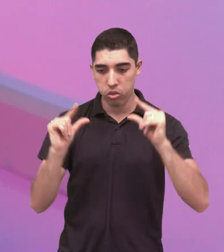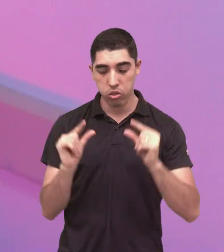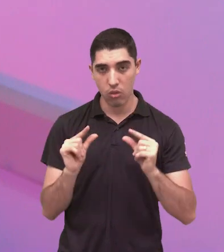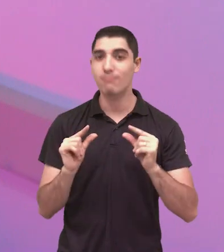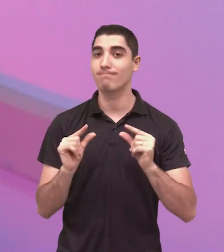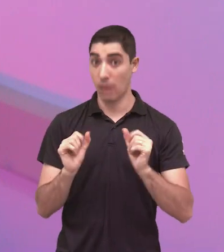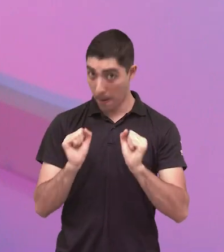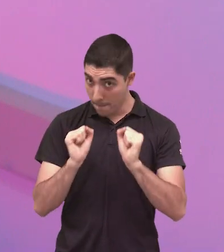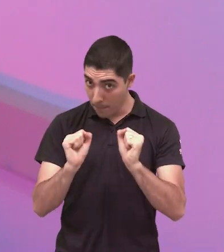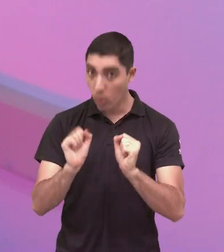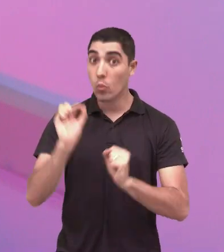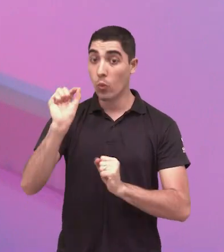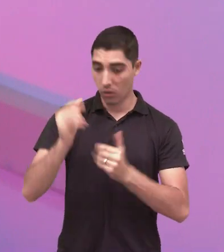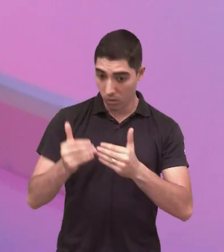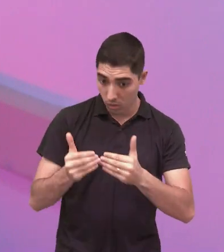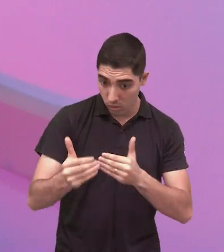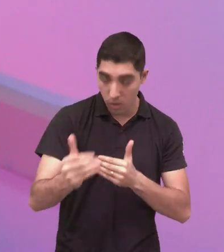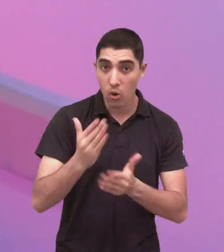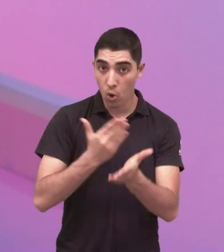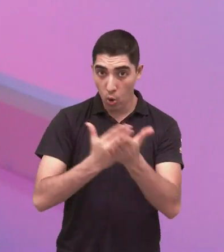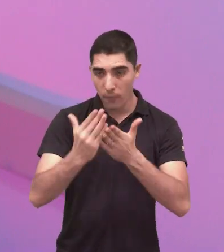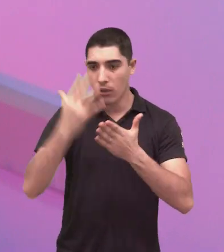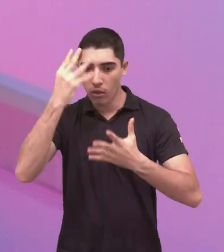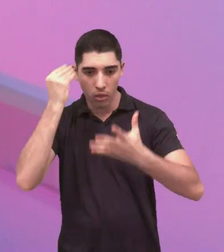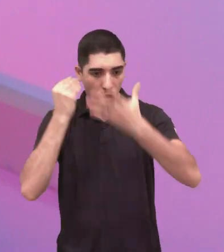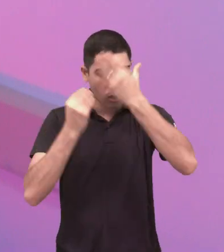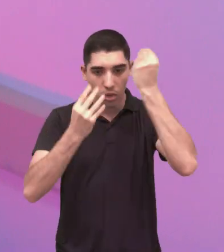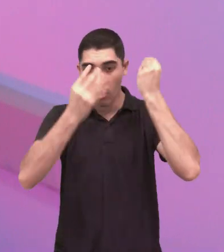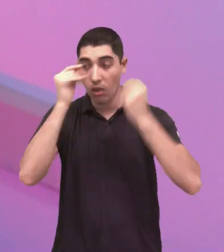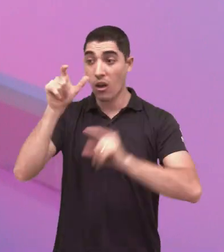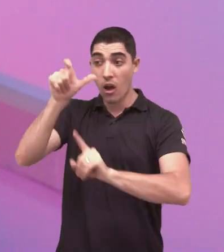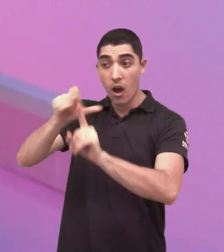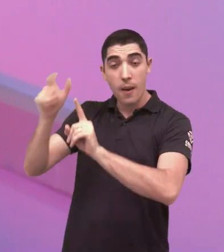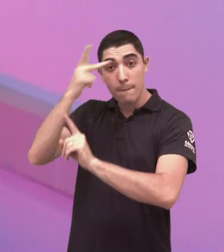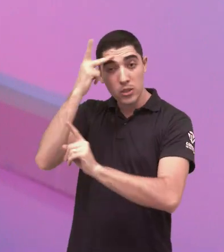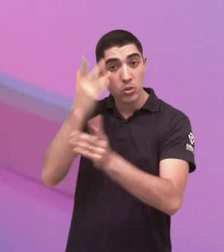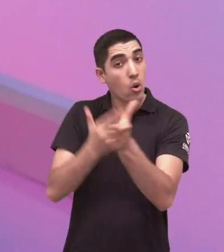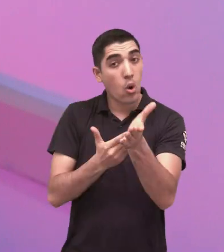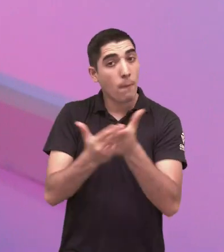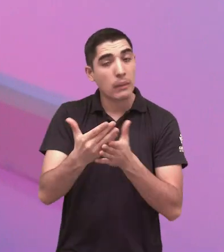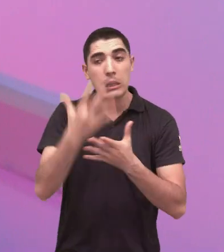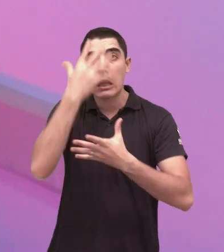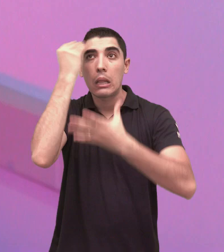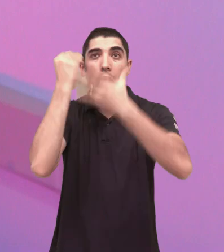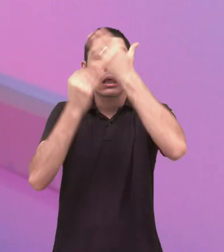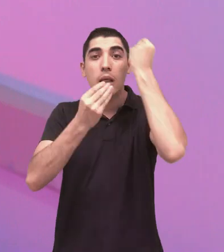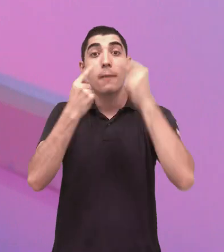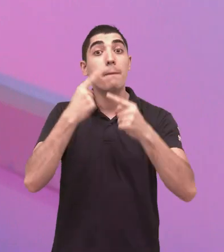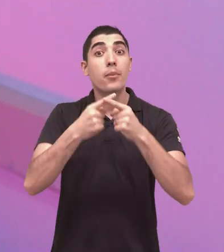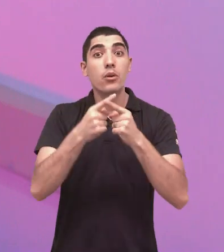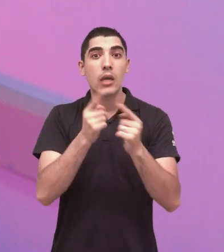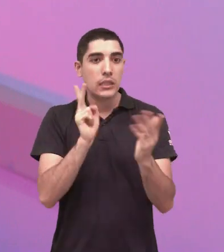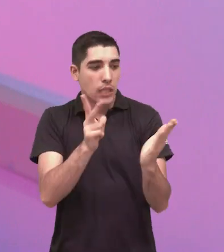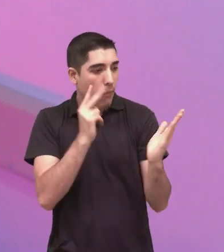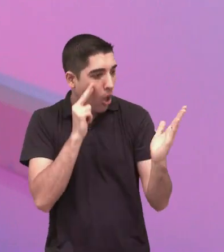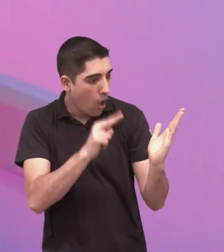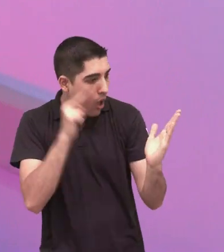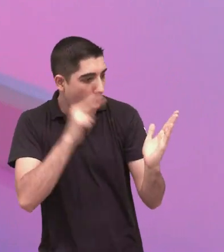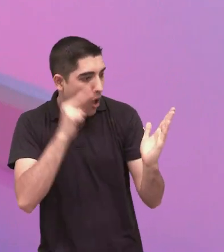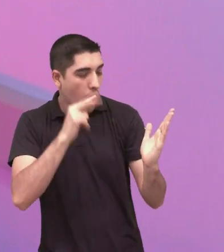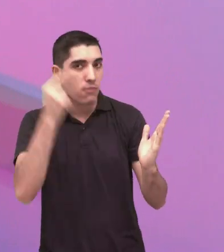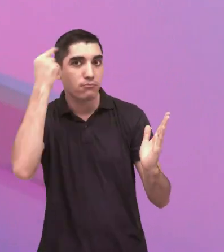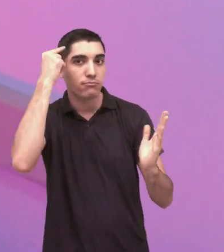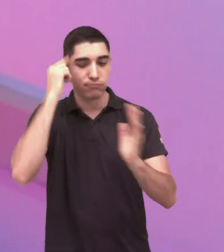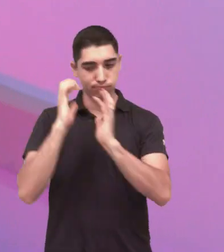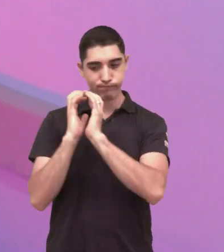pode ser, sim, que cada vez mais a demência seja algo precoce na vida das pessoas que estão hoje, de certa forma,